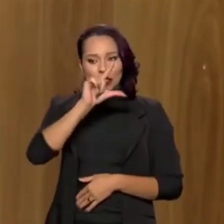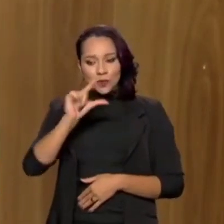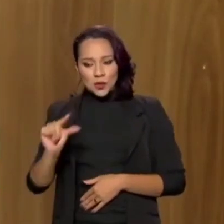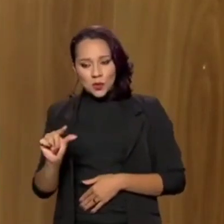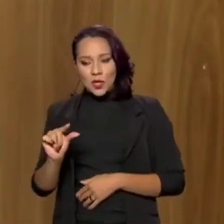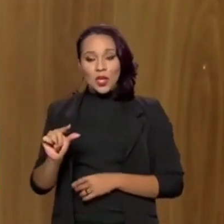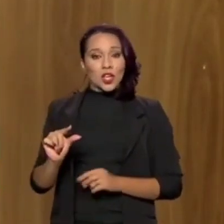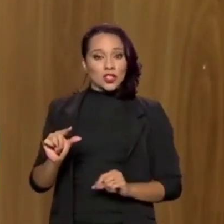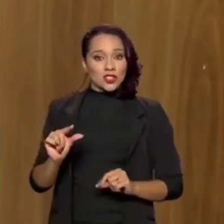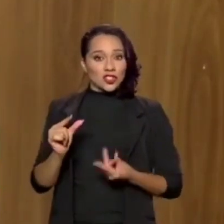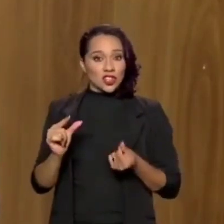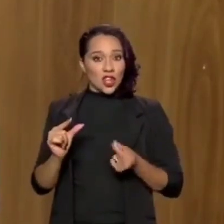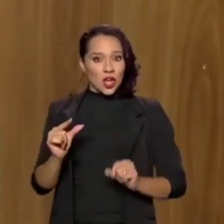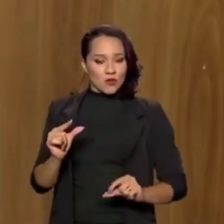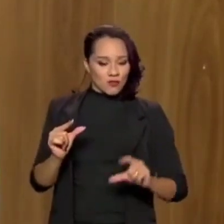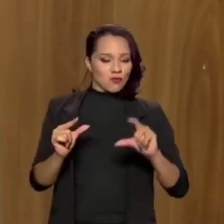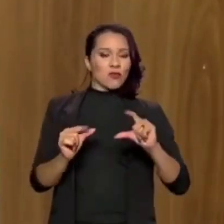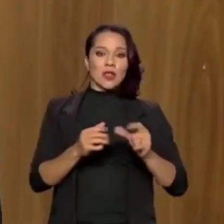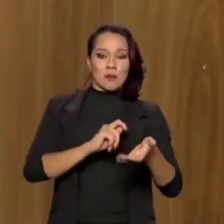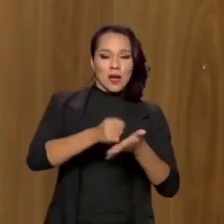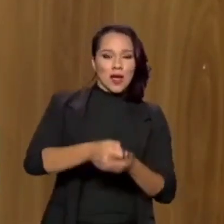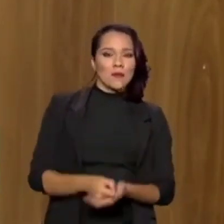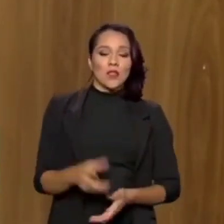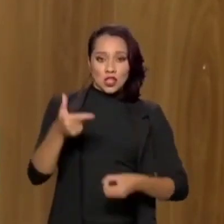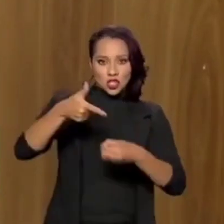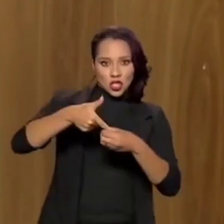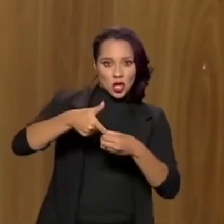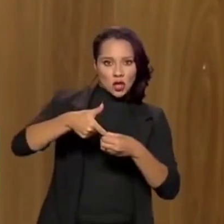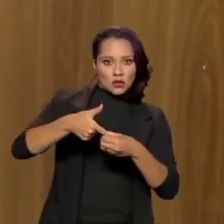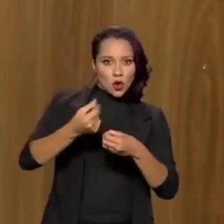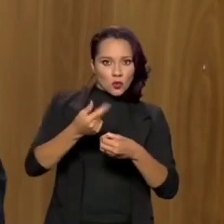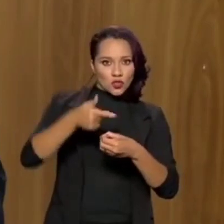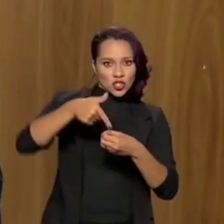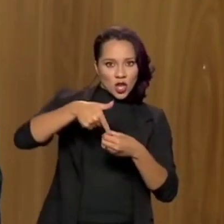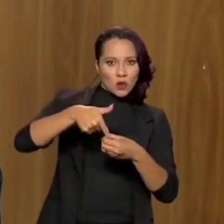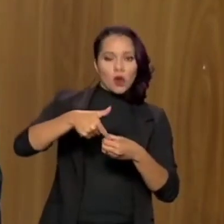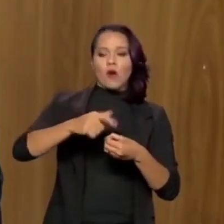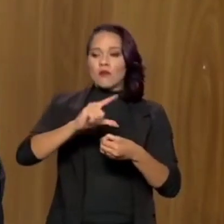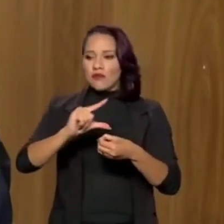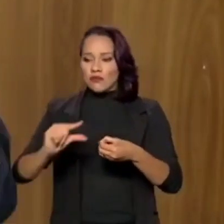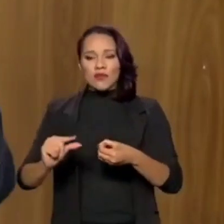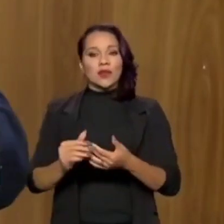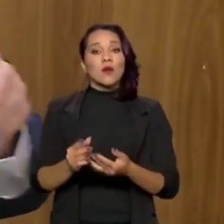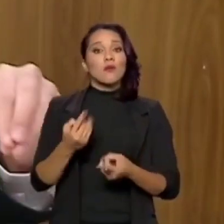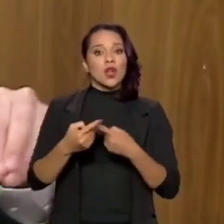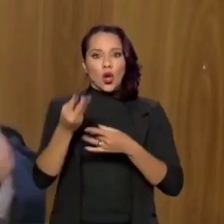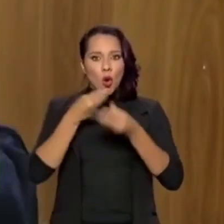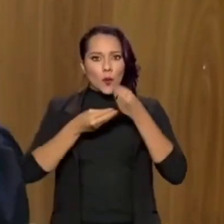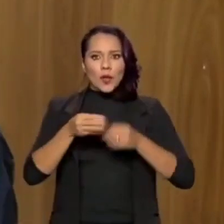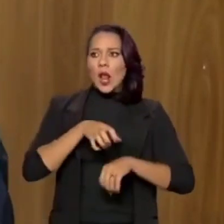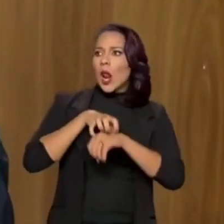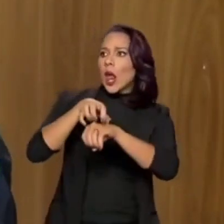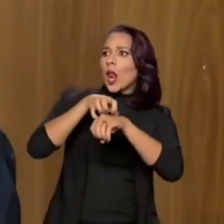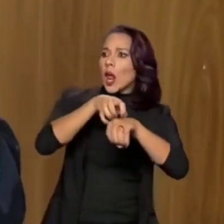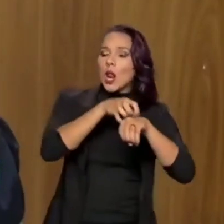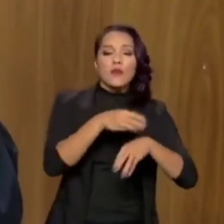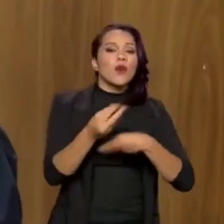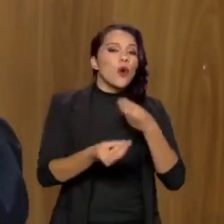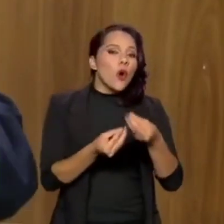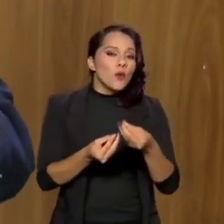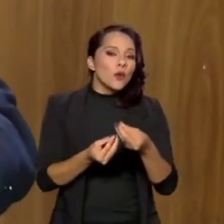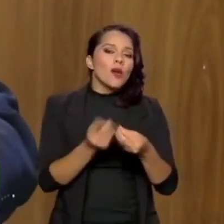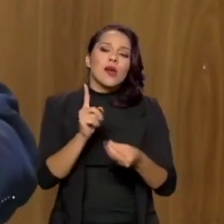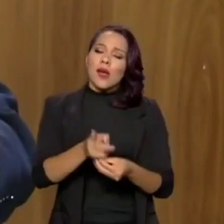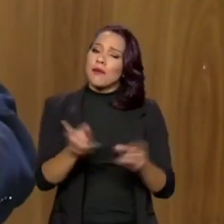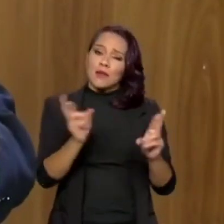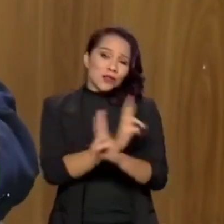ajuda todo mundo. A conta de combustível descendo, ajuda todo mundo. Porque a comida é levada para qualquer lugar do país através